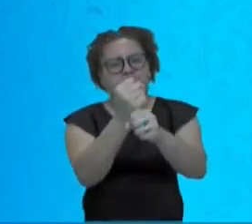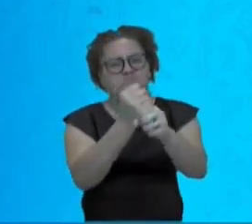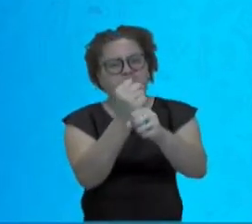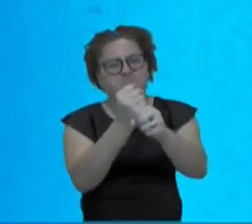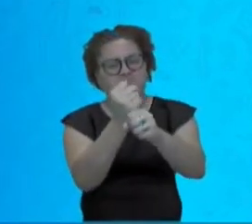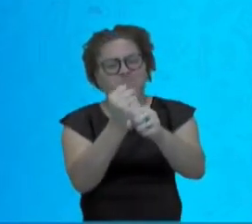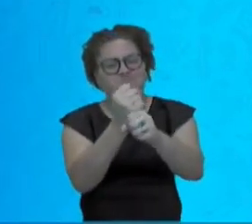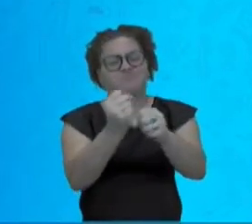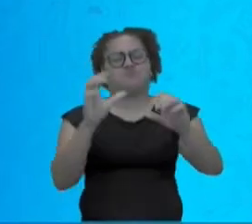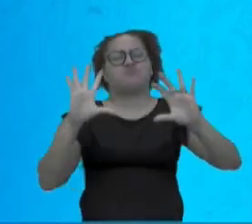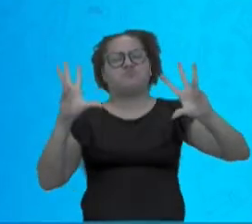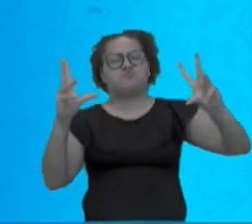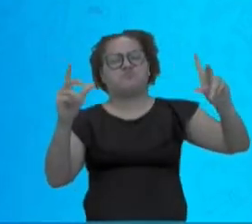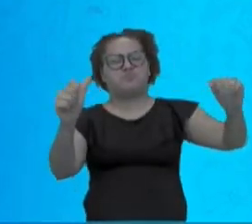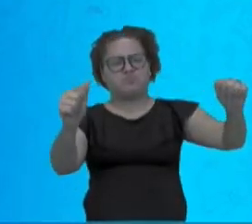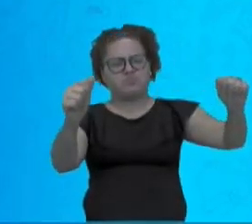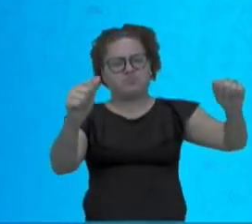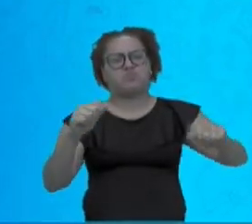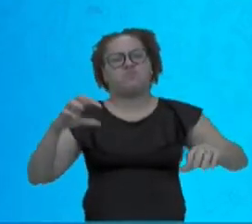muito. Então,